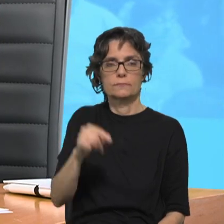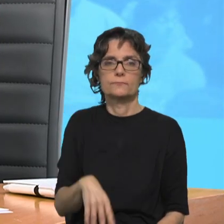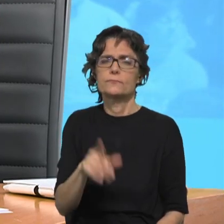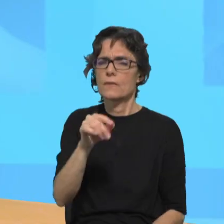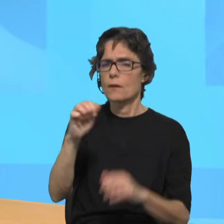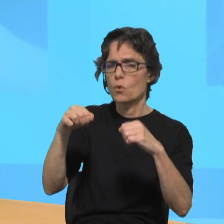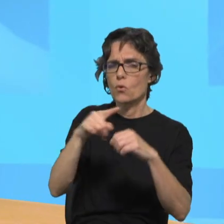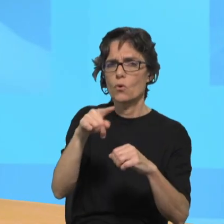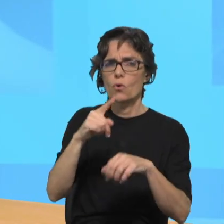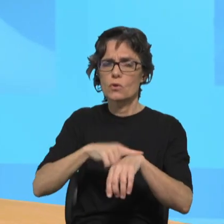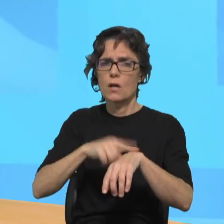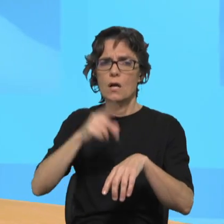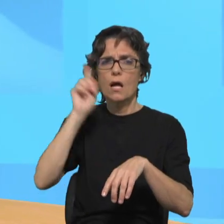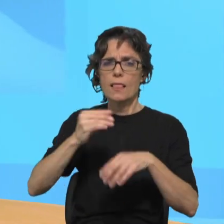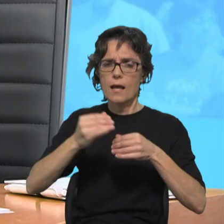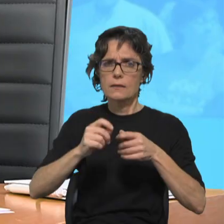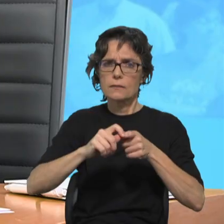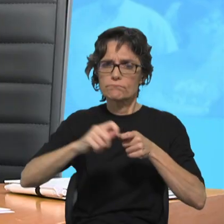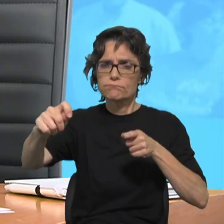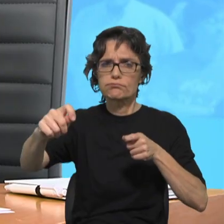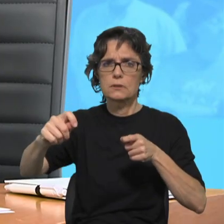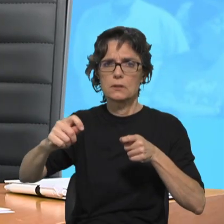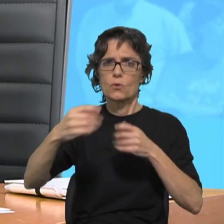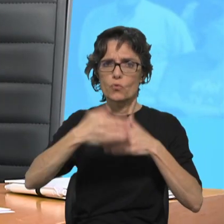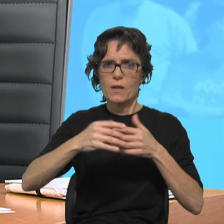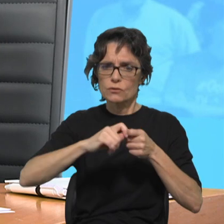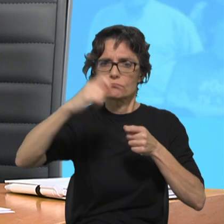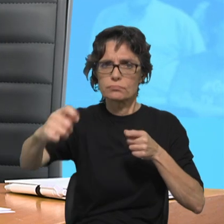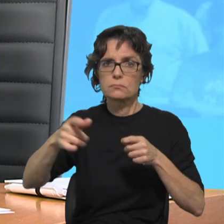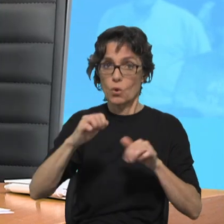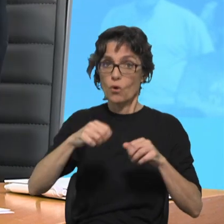com o alargamento do prazo de prescrição para o julgamento destes casos, destes crimes?